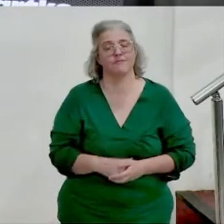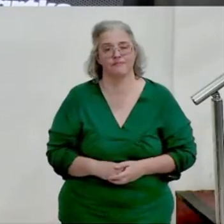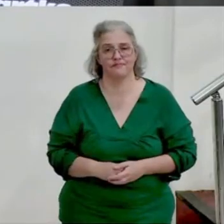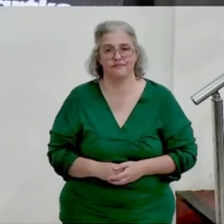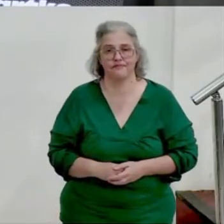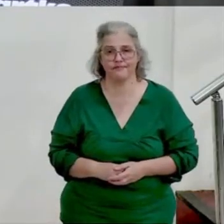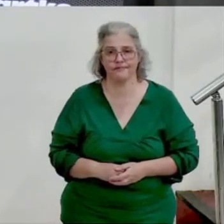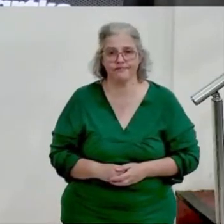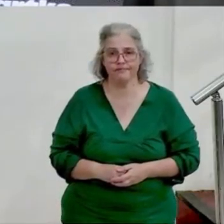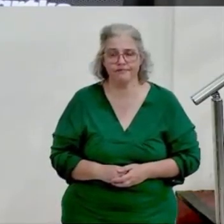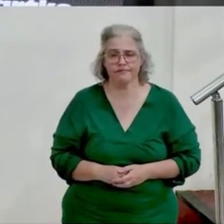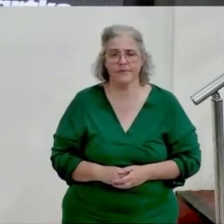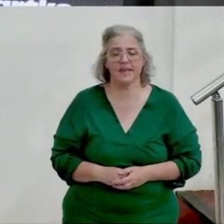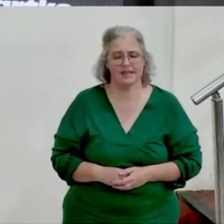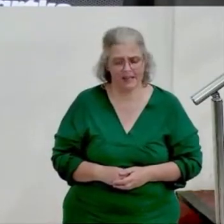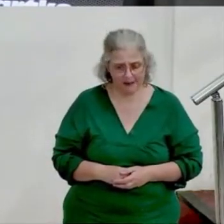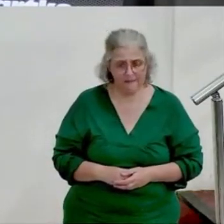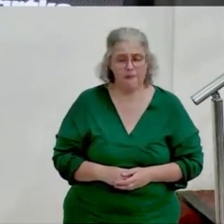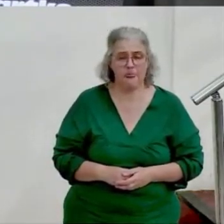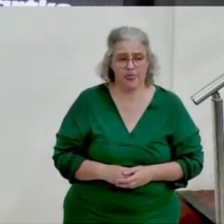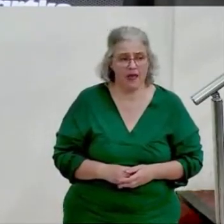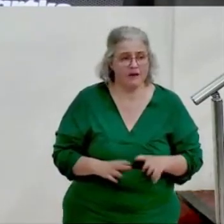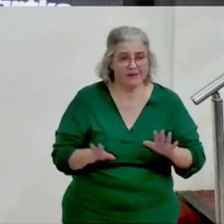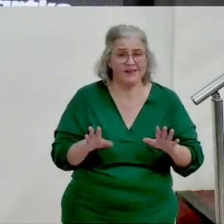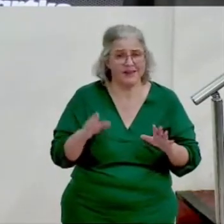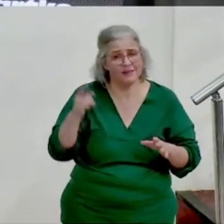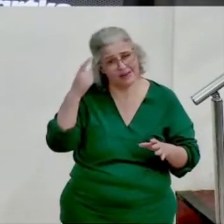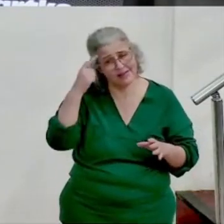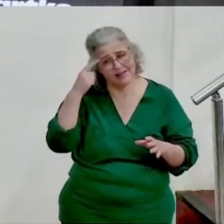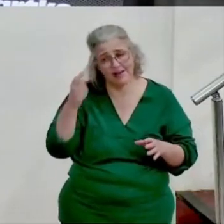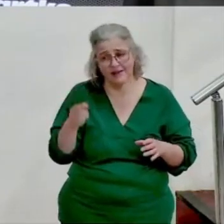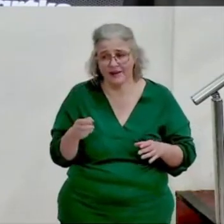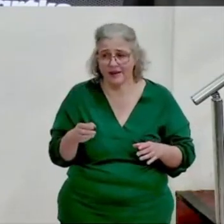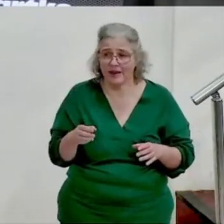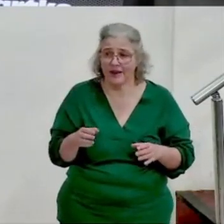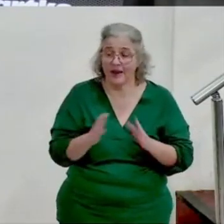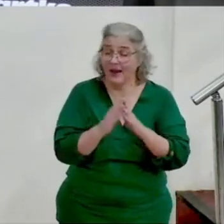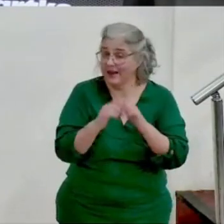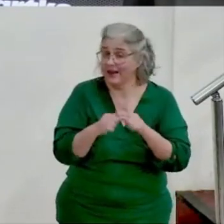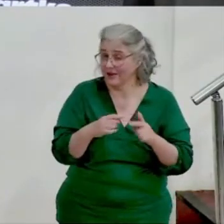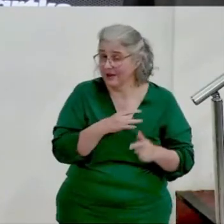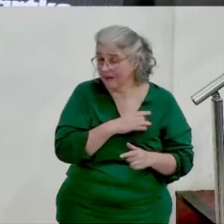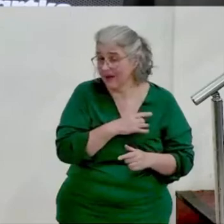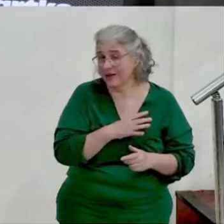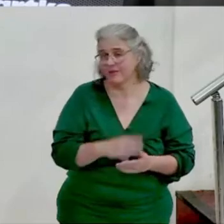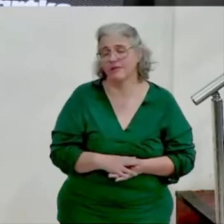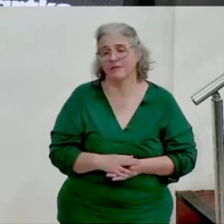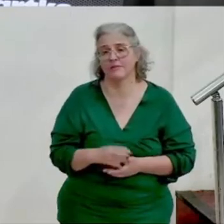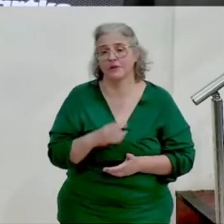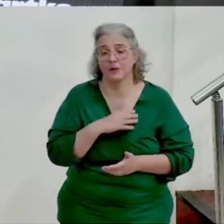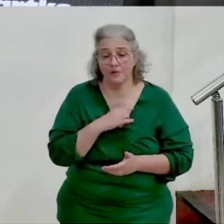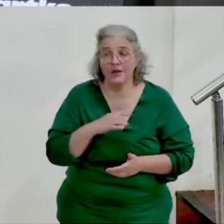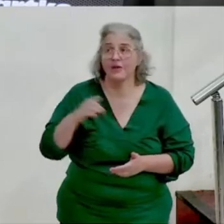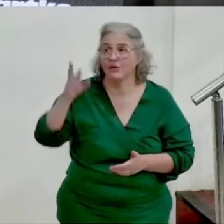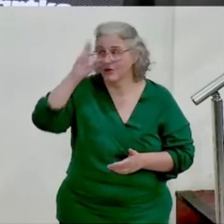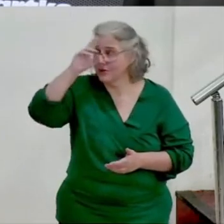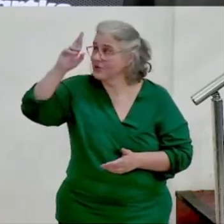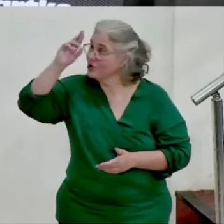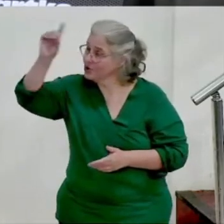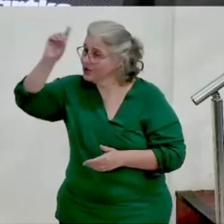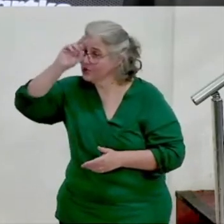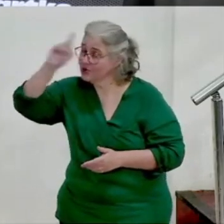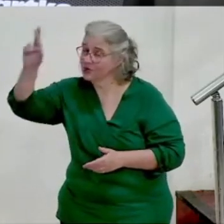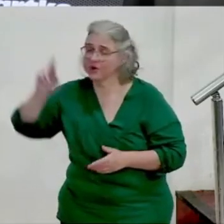com o dia do Senhor. Havia medo na igreja a respeito do dia do Senhor. Será que eu estarei seguro? Será que eu não